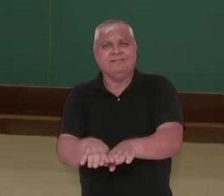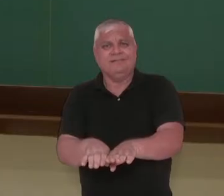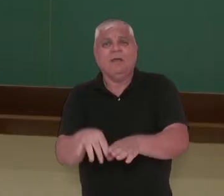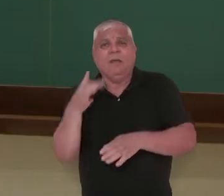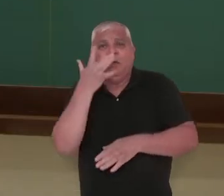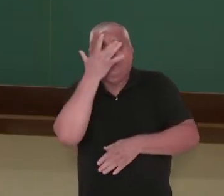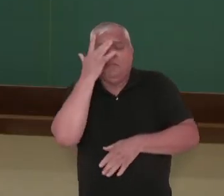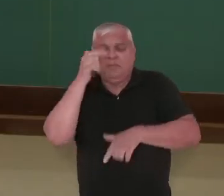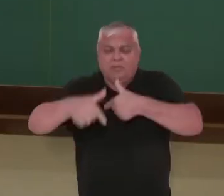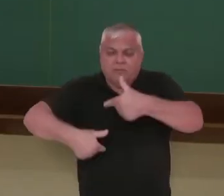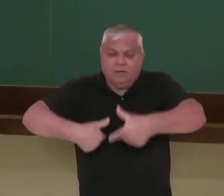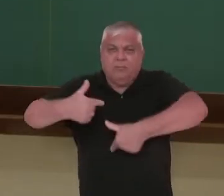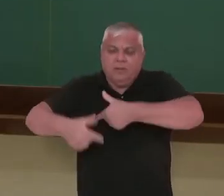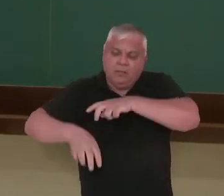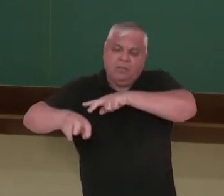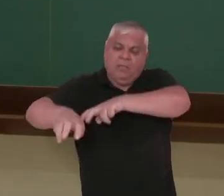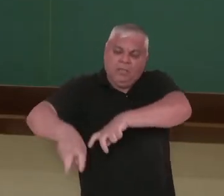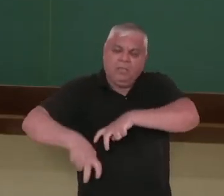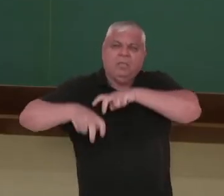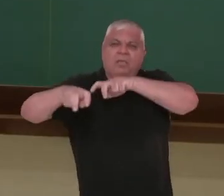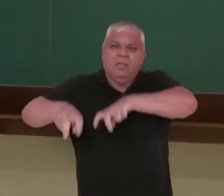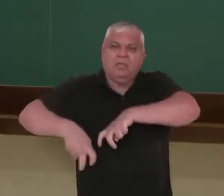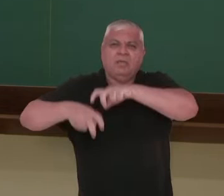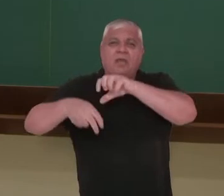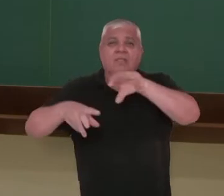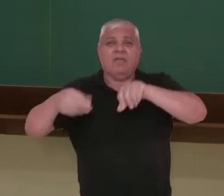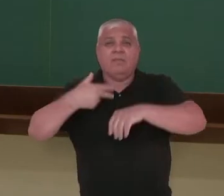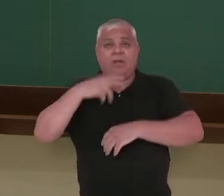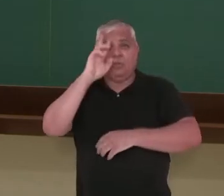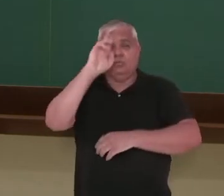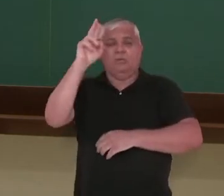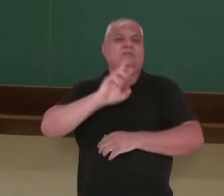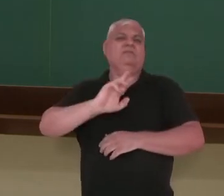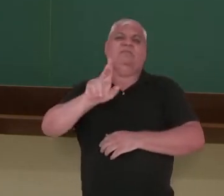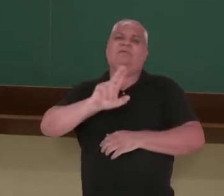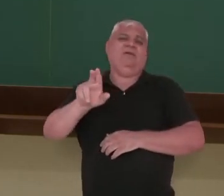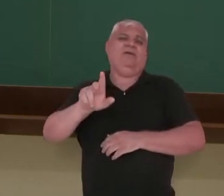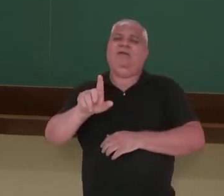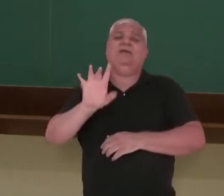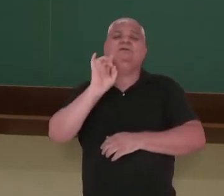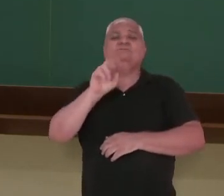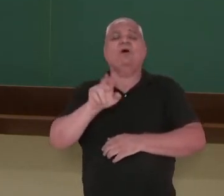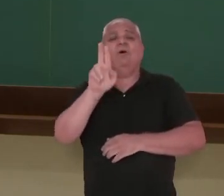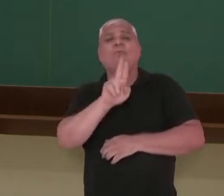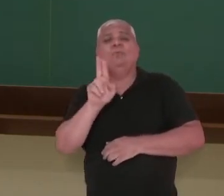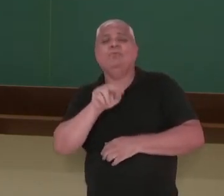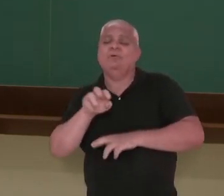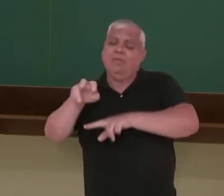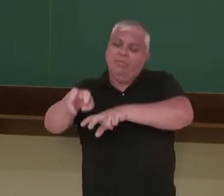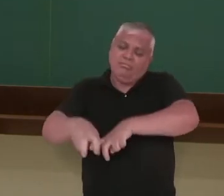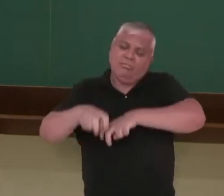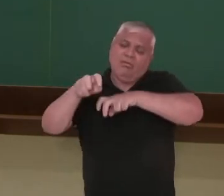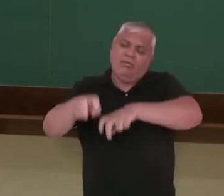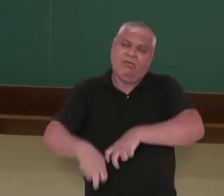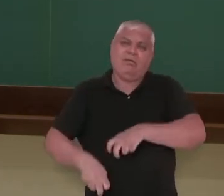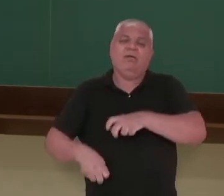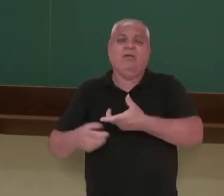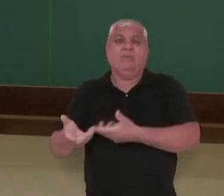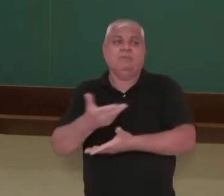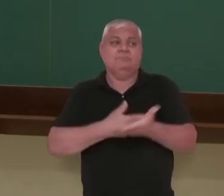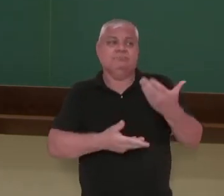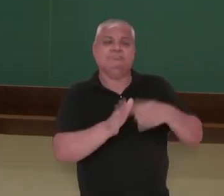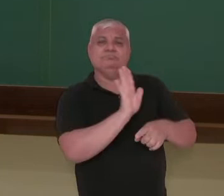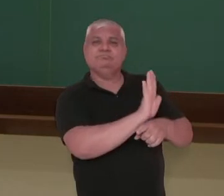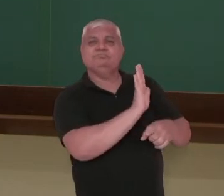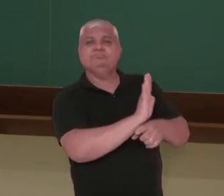não são donos da terra, mas eles têm o direito de usar a terra por certo período em troca de produção, e nós temos aquelas